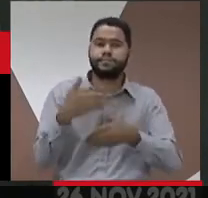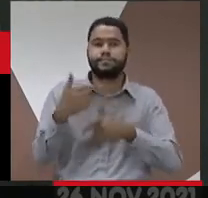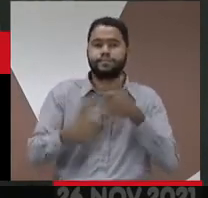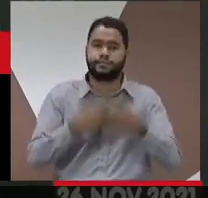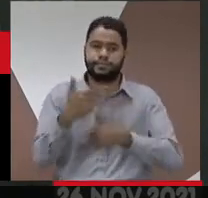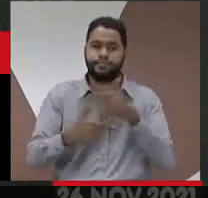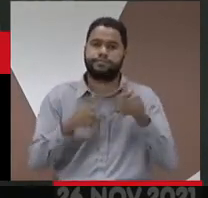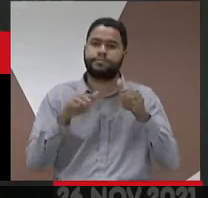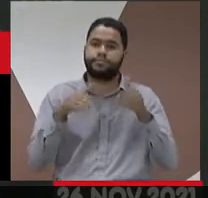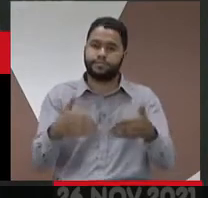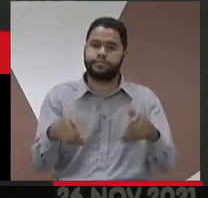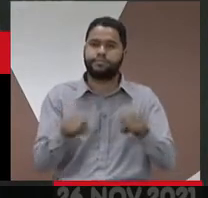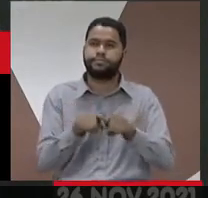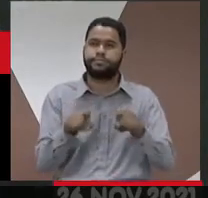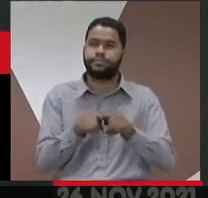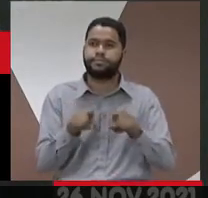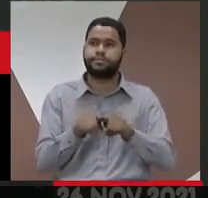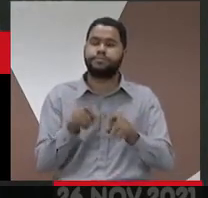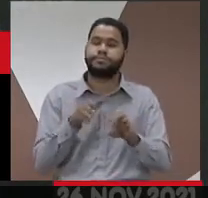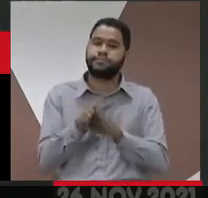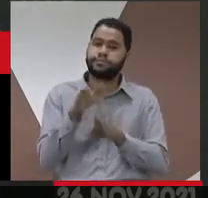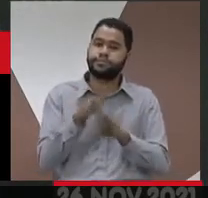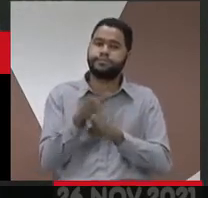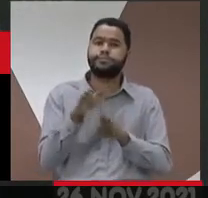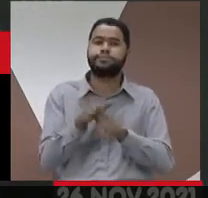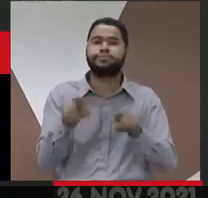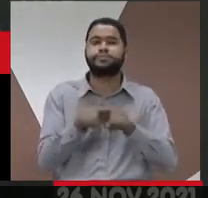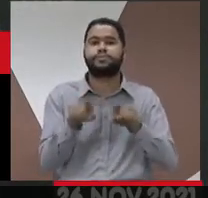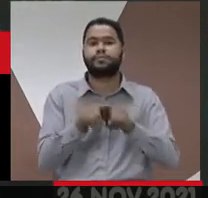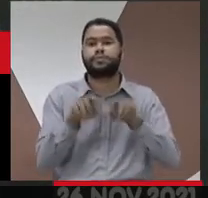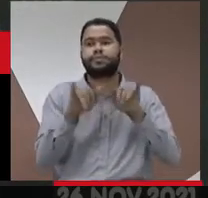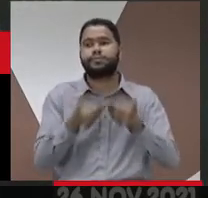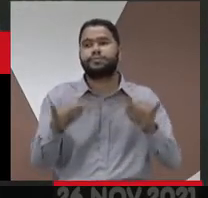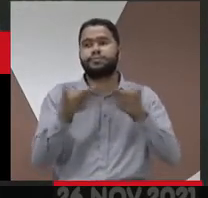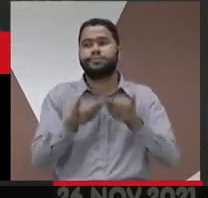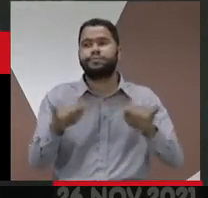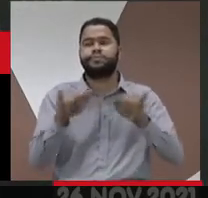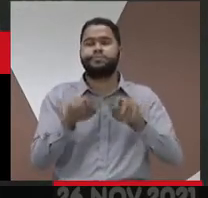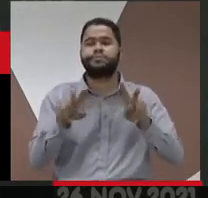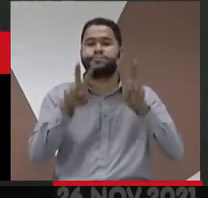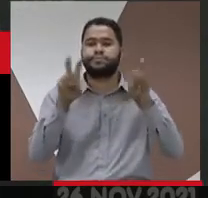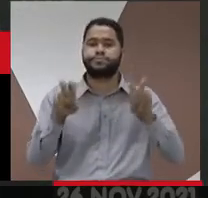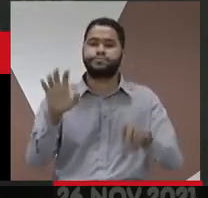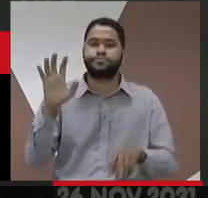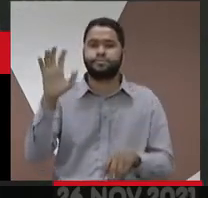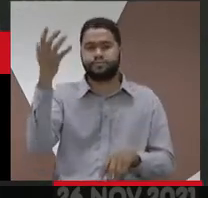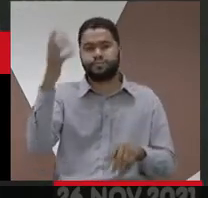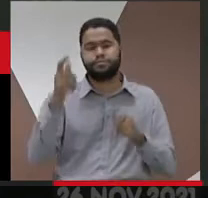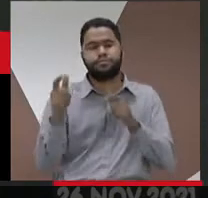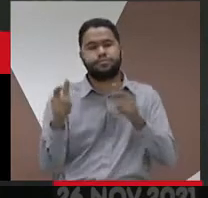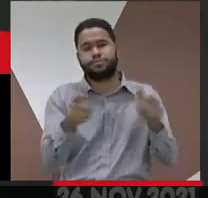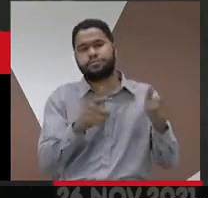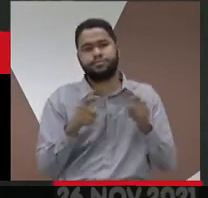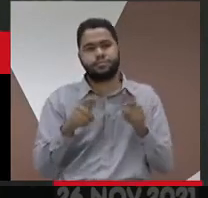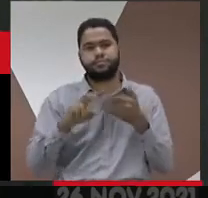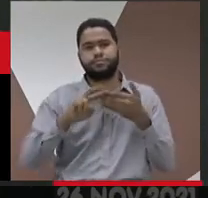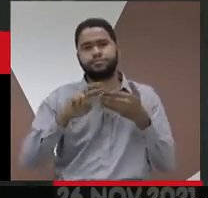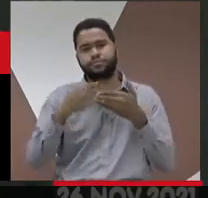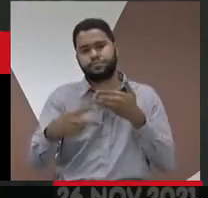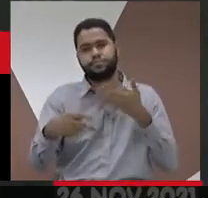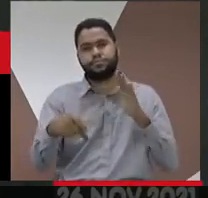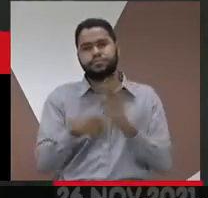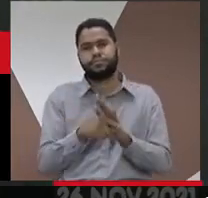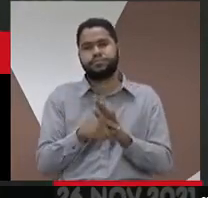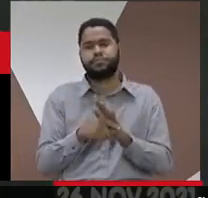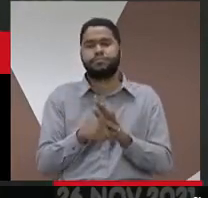trabalhos específicos que orientem e informem os munícipes sobre os impactos locais e demais consequências inerentes